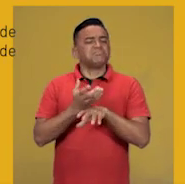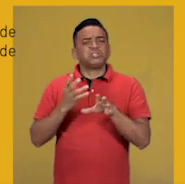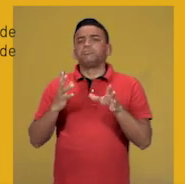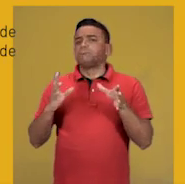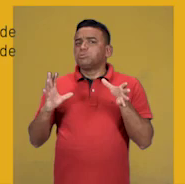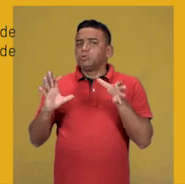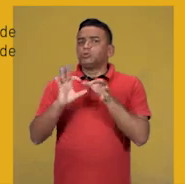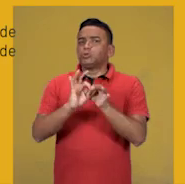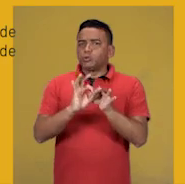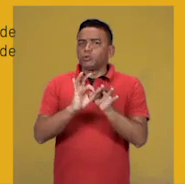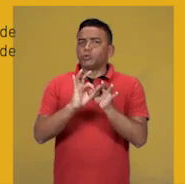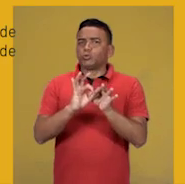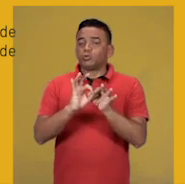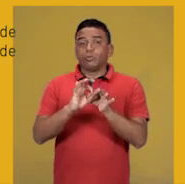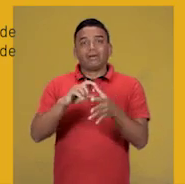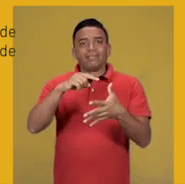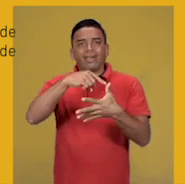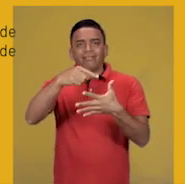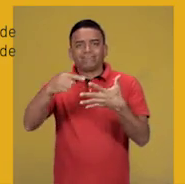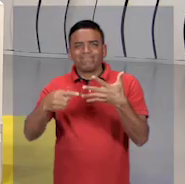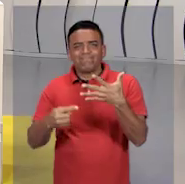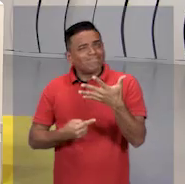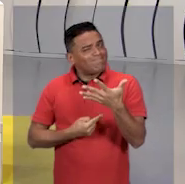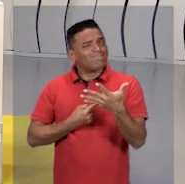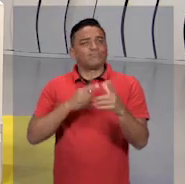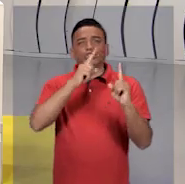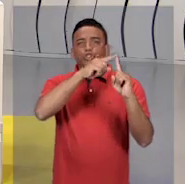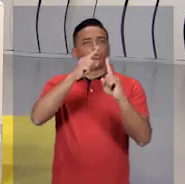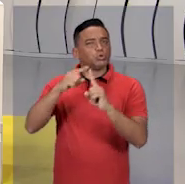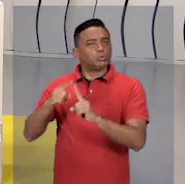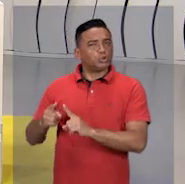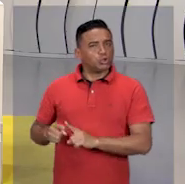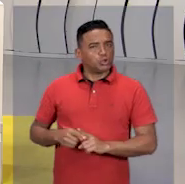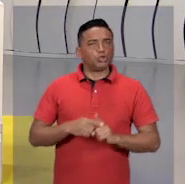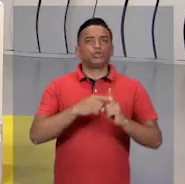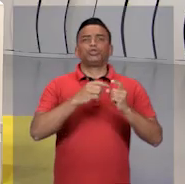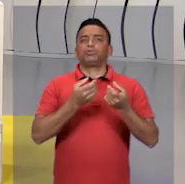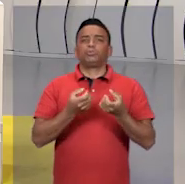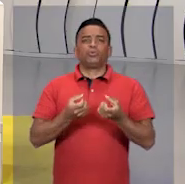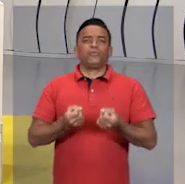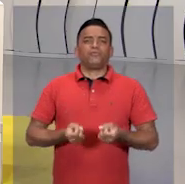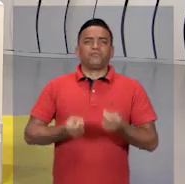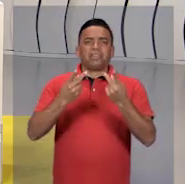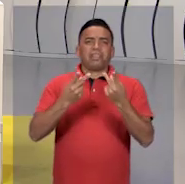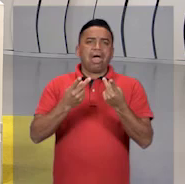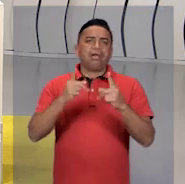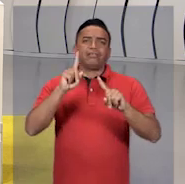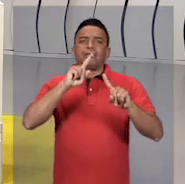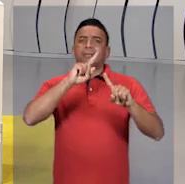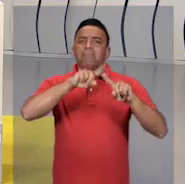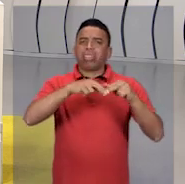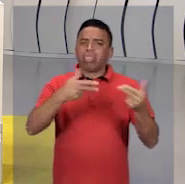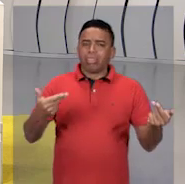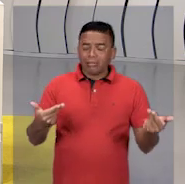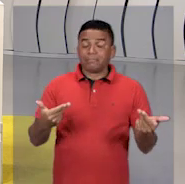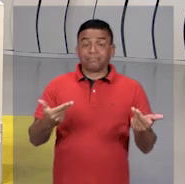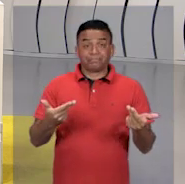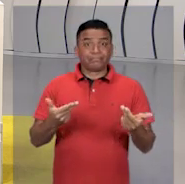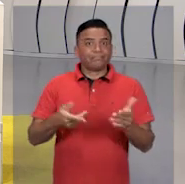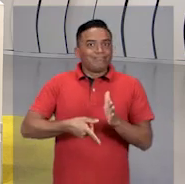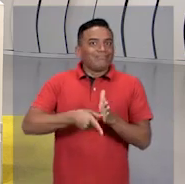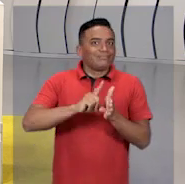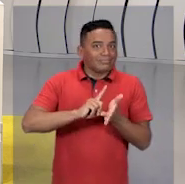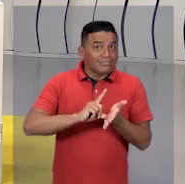e há uma variedade de tipos de merchandising. Antes da gente entrar